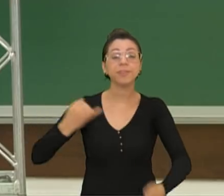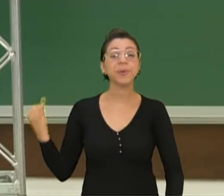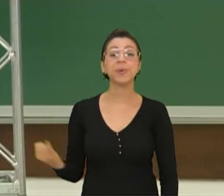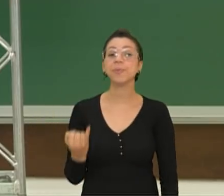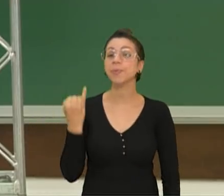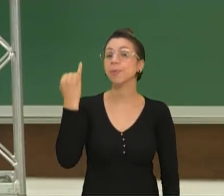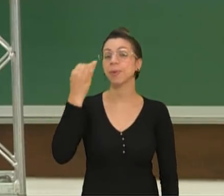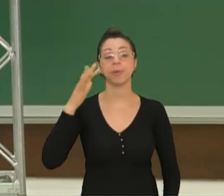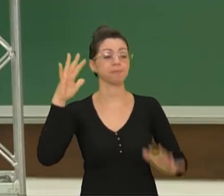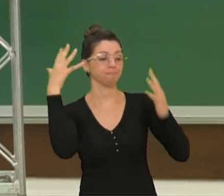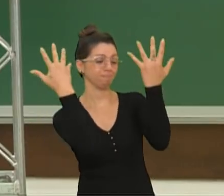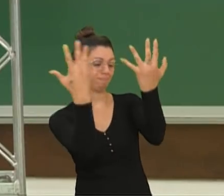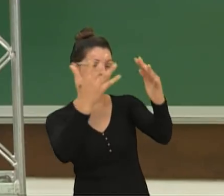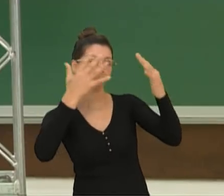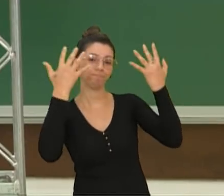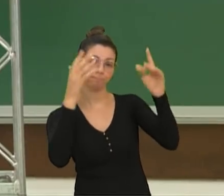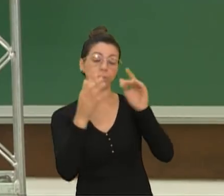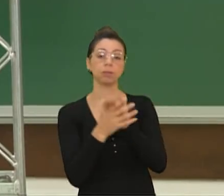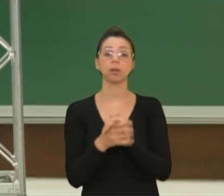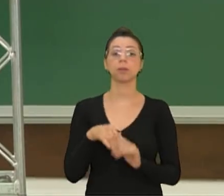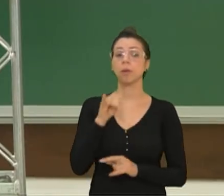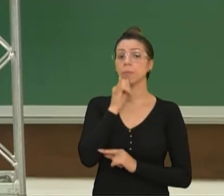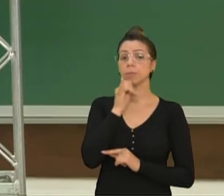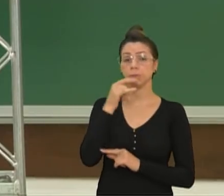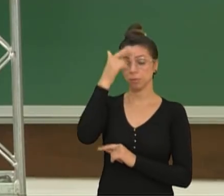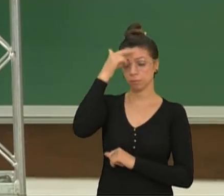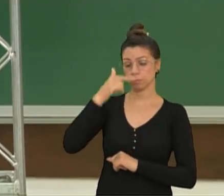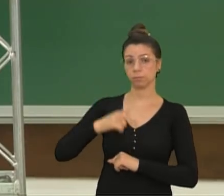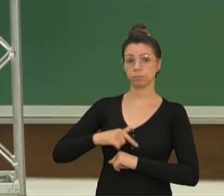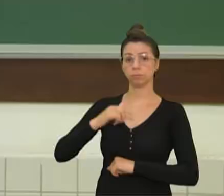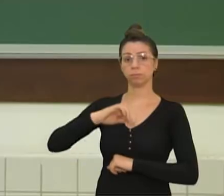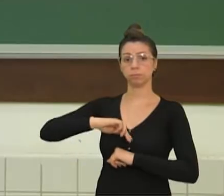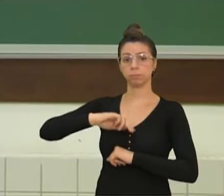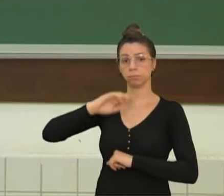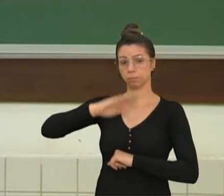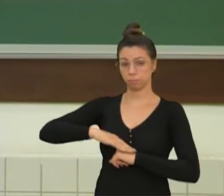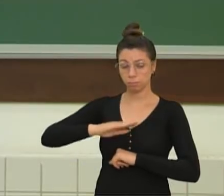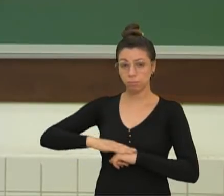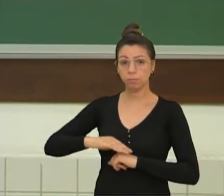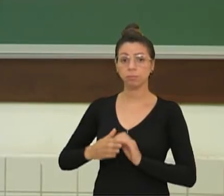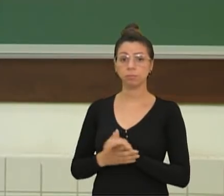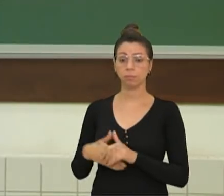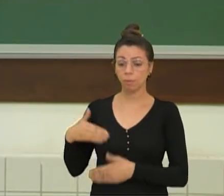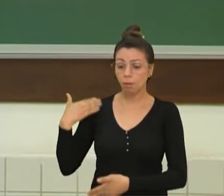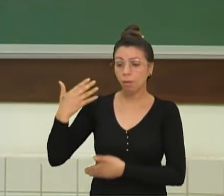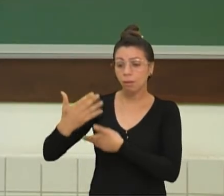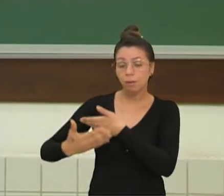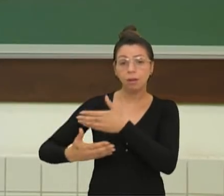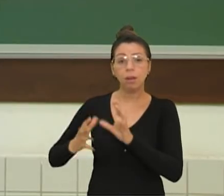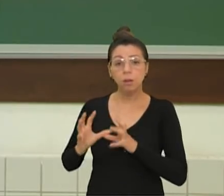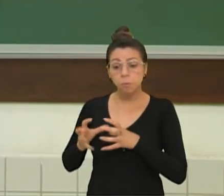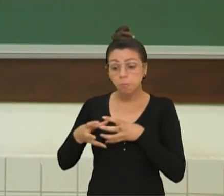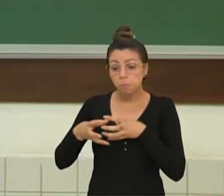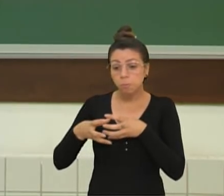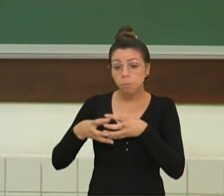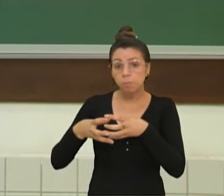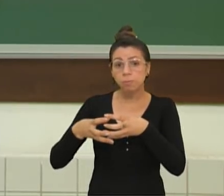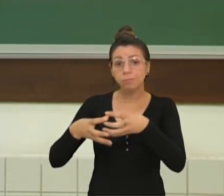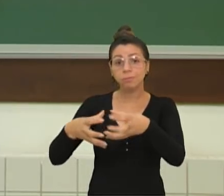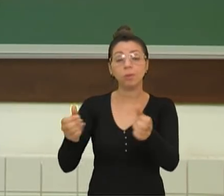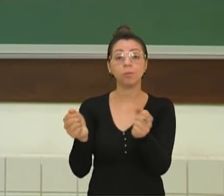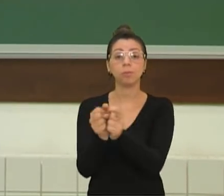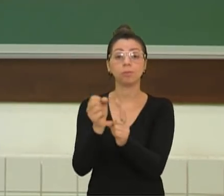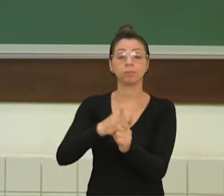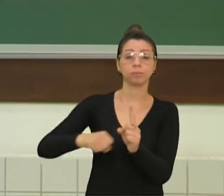admirável. Então, se você tem o seu progresso, segundo o que ele diz, é você crescer em comunidade, em